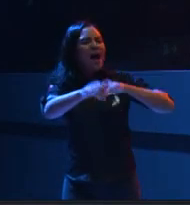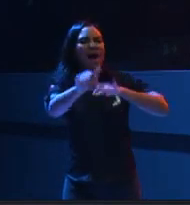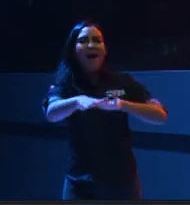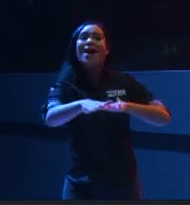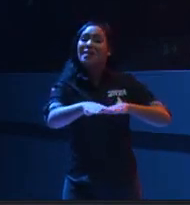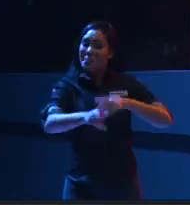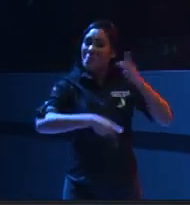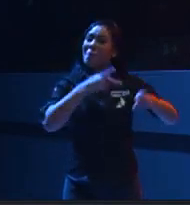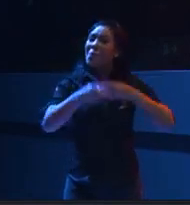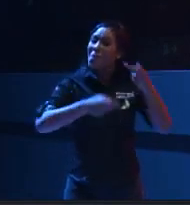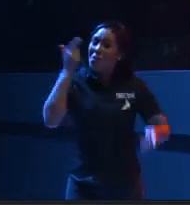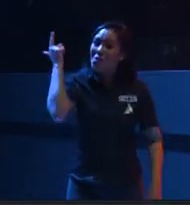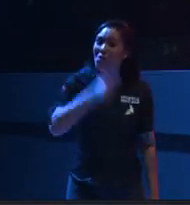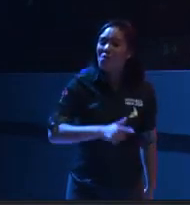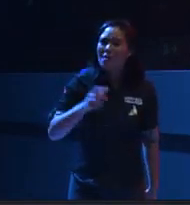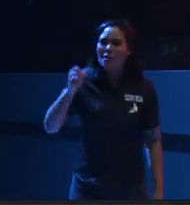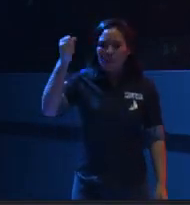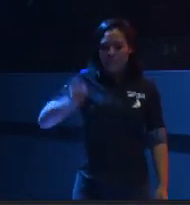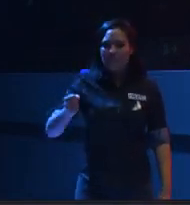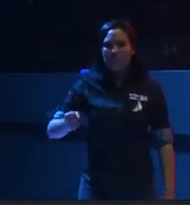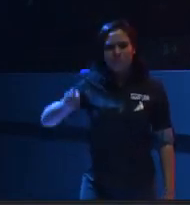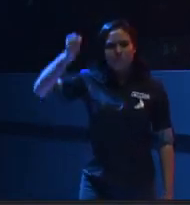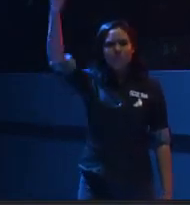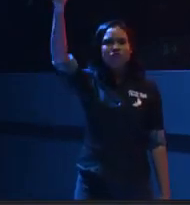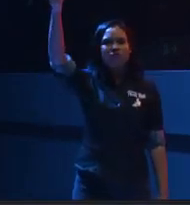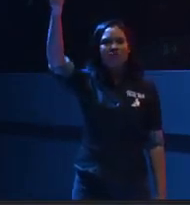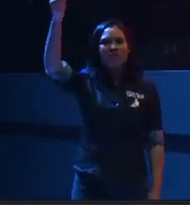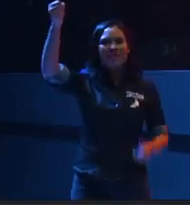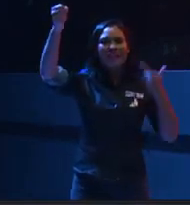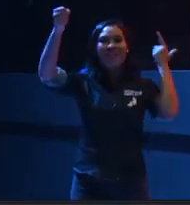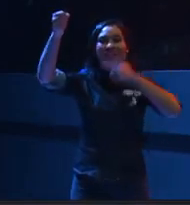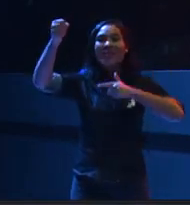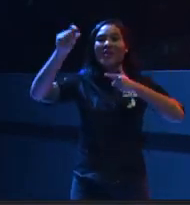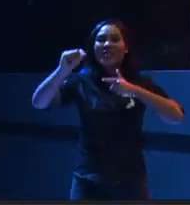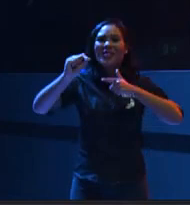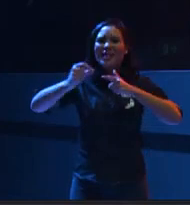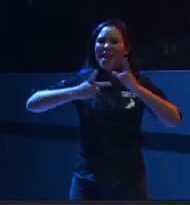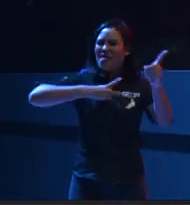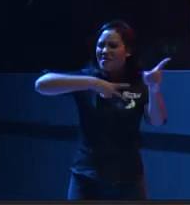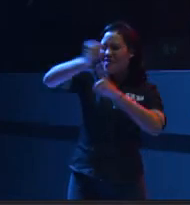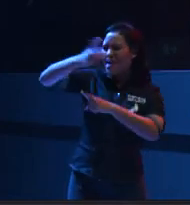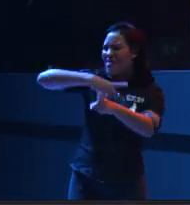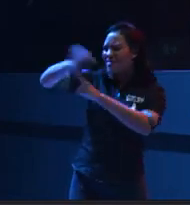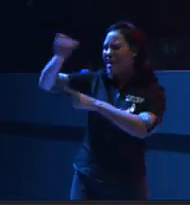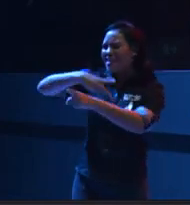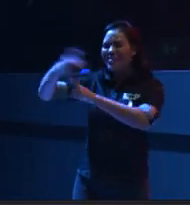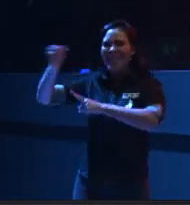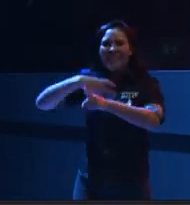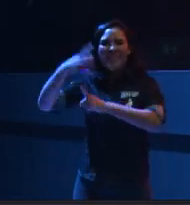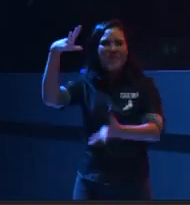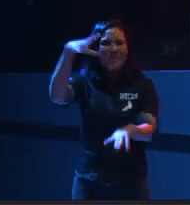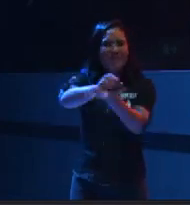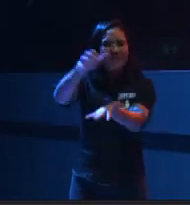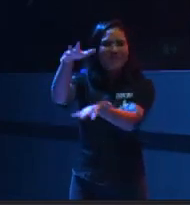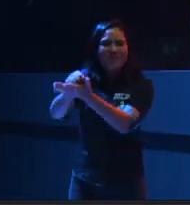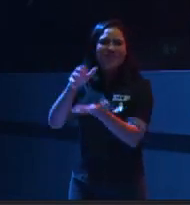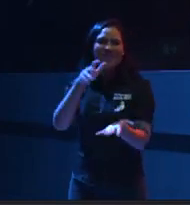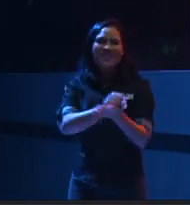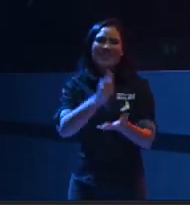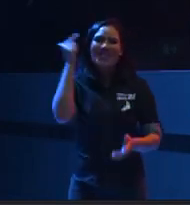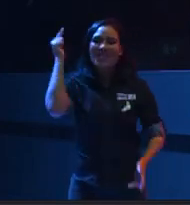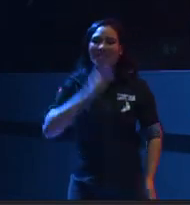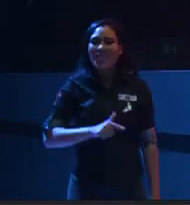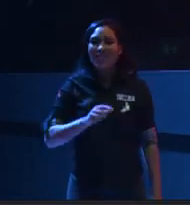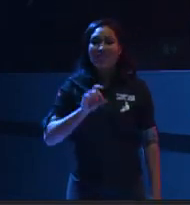Deus vencer batalhas contra exércitos muito mais numerosos e Poderosos e o cajado um